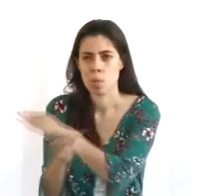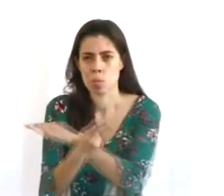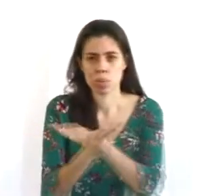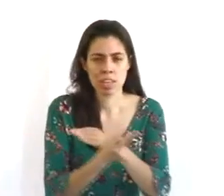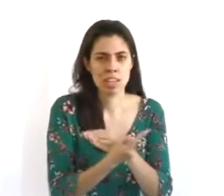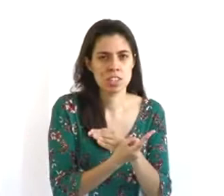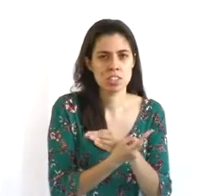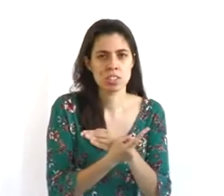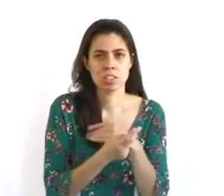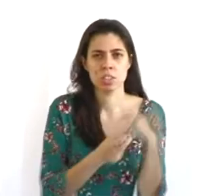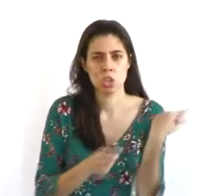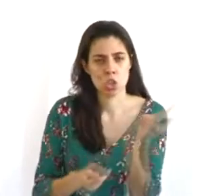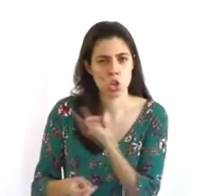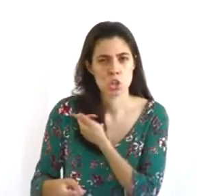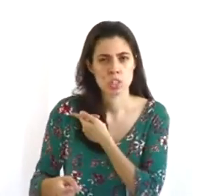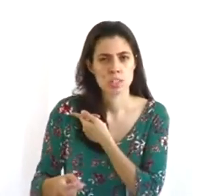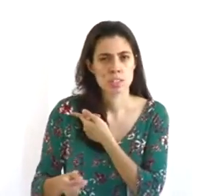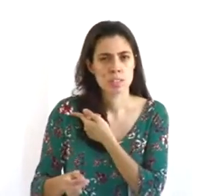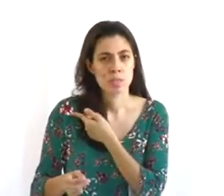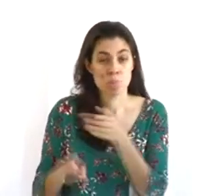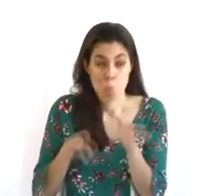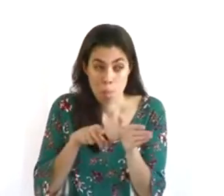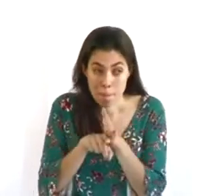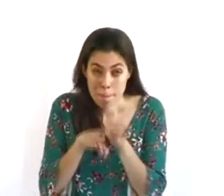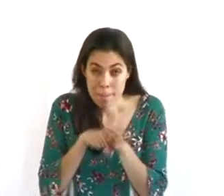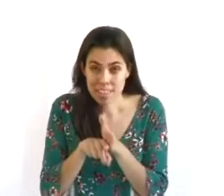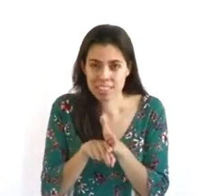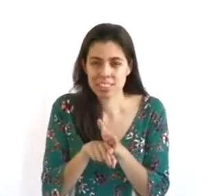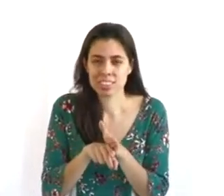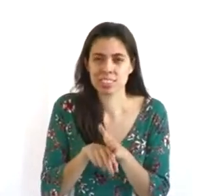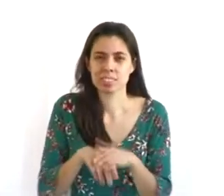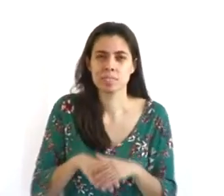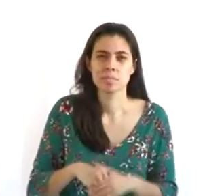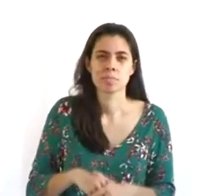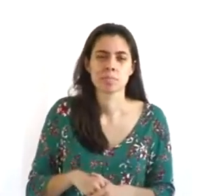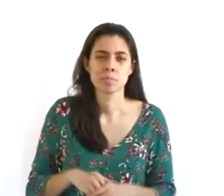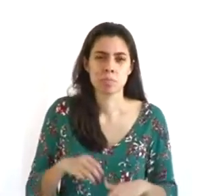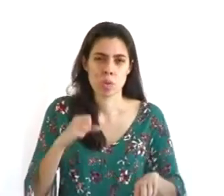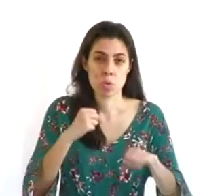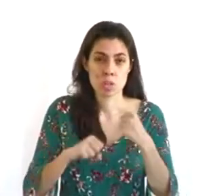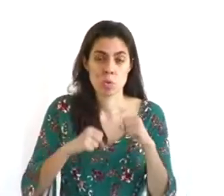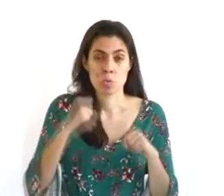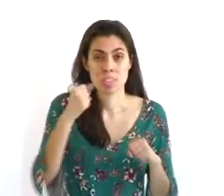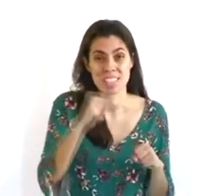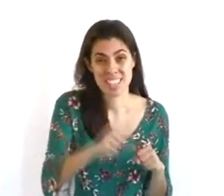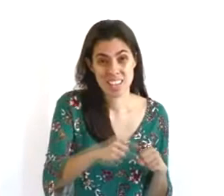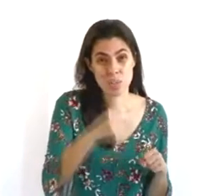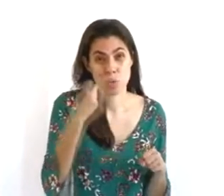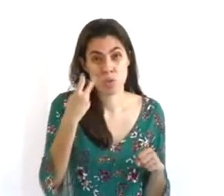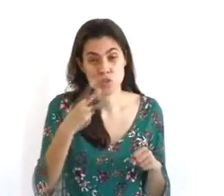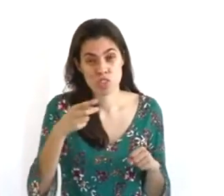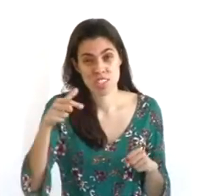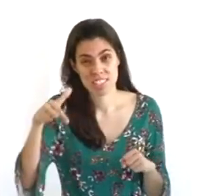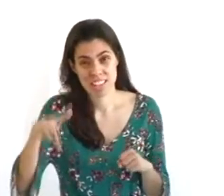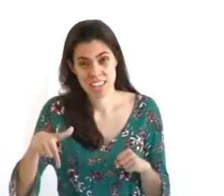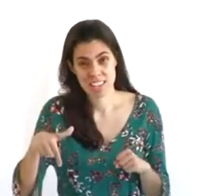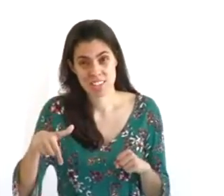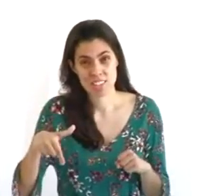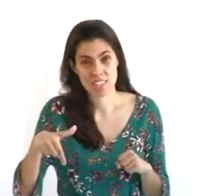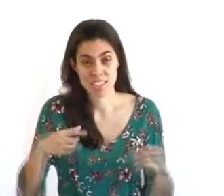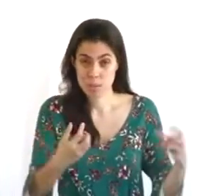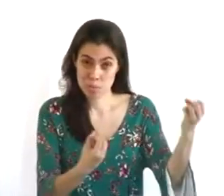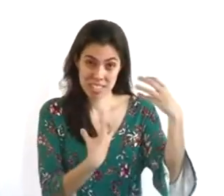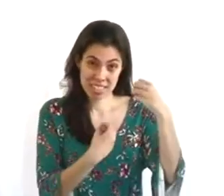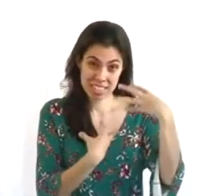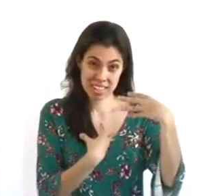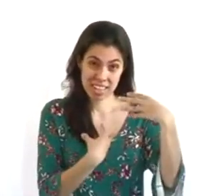socorro, e o Senhor é o nosso único provedor. Salmo 127 diz isso: se o Senhor não edificar a casa, em vão trabalham os que a